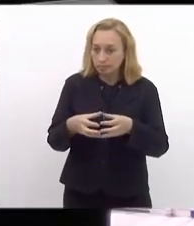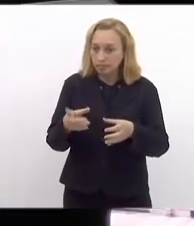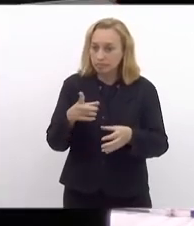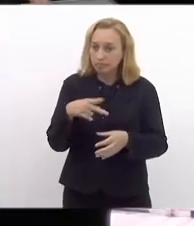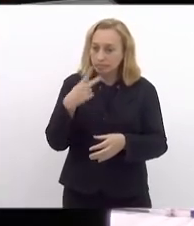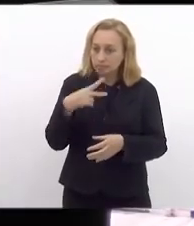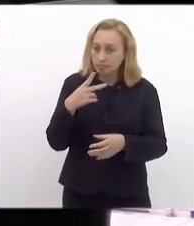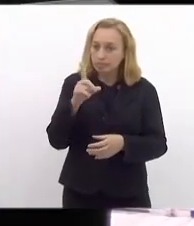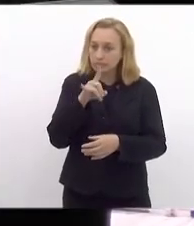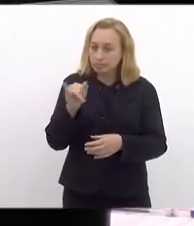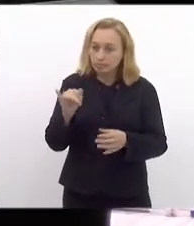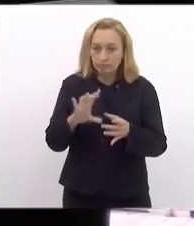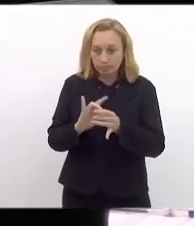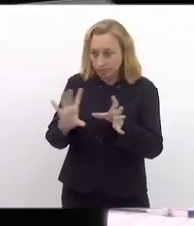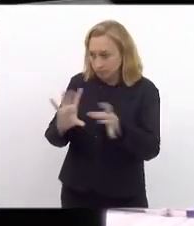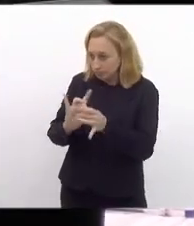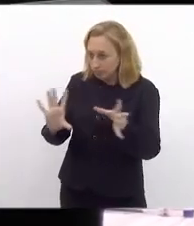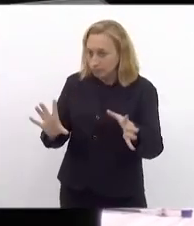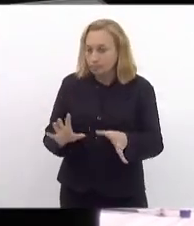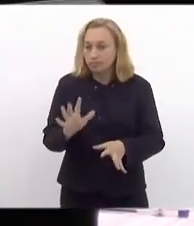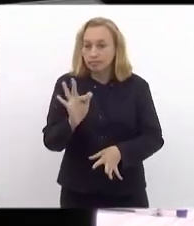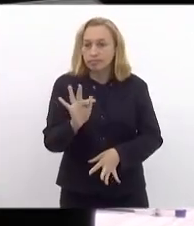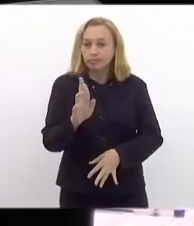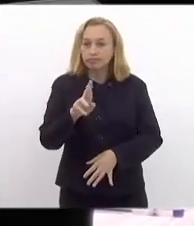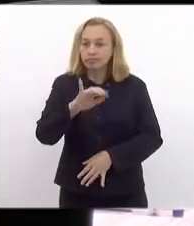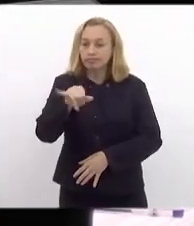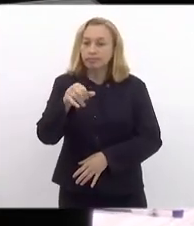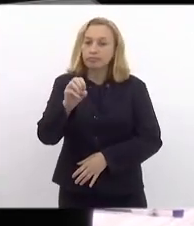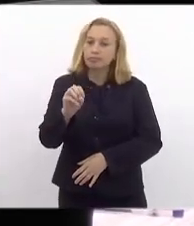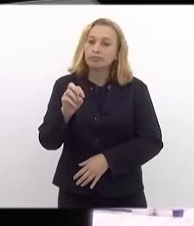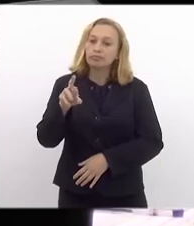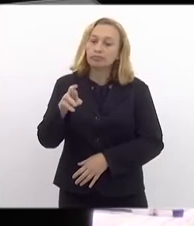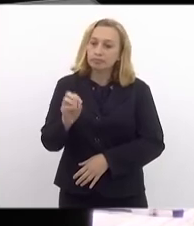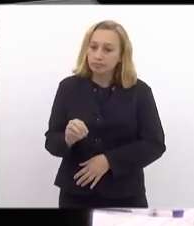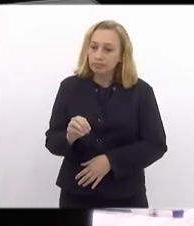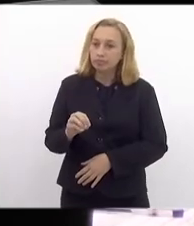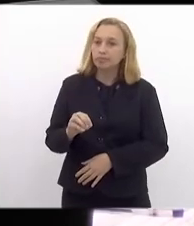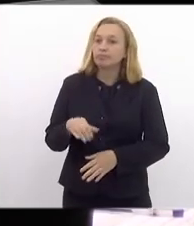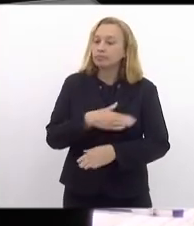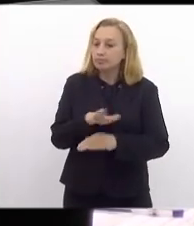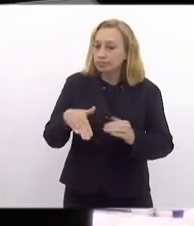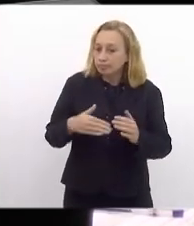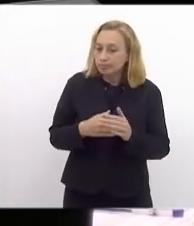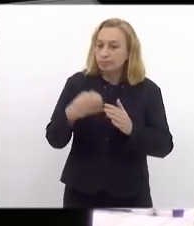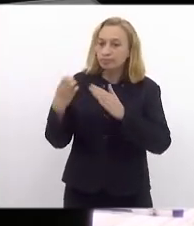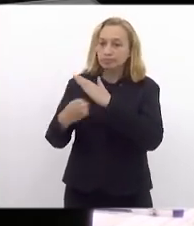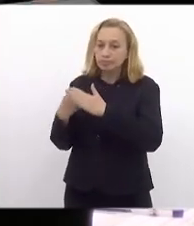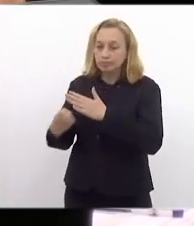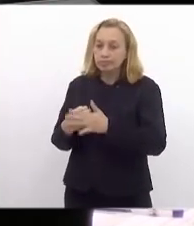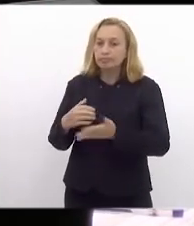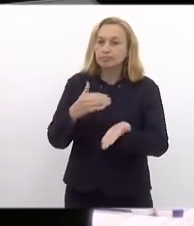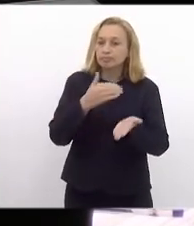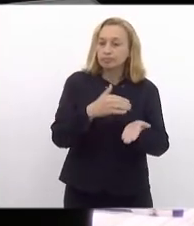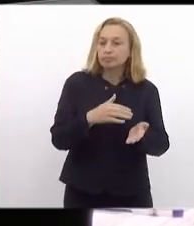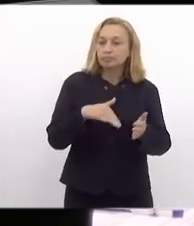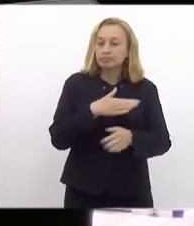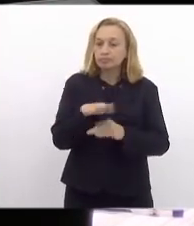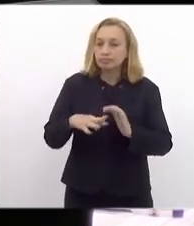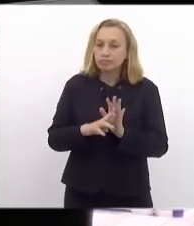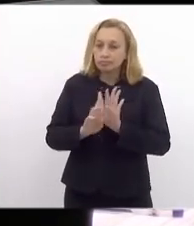também no dia tá aberto na fé começa o Sandro enfim a todos os escritórios que estão aqui